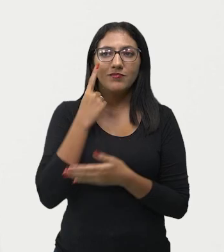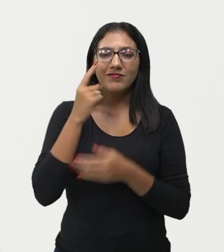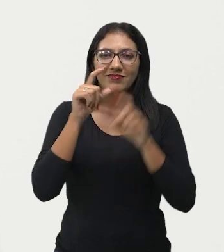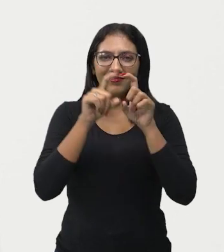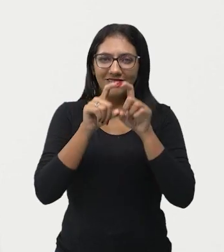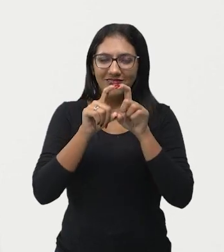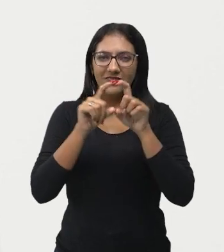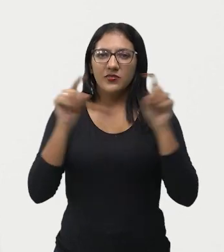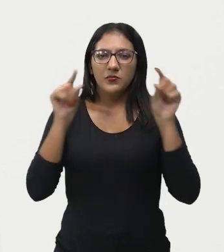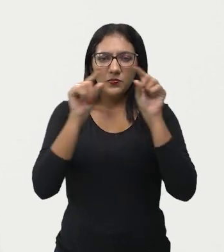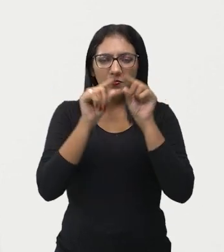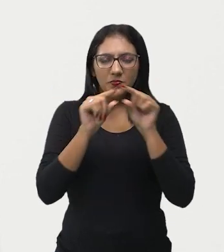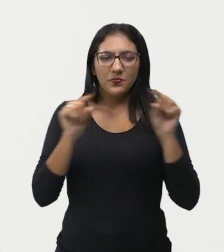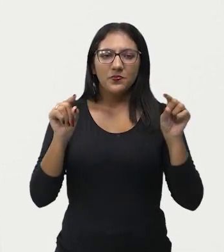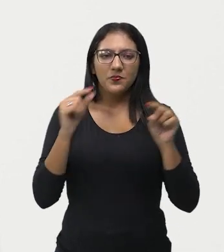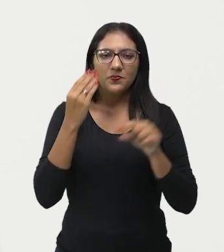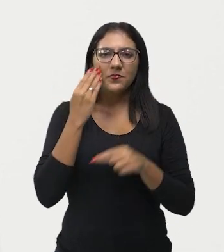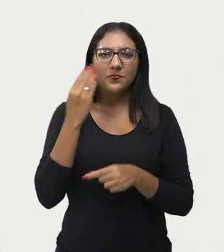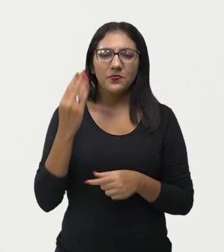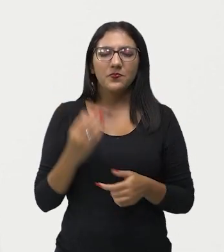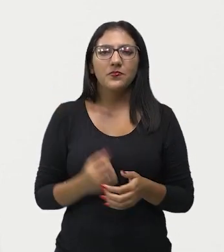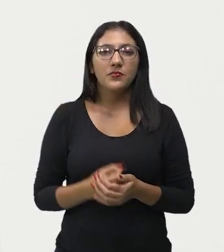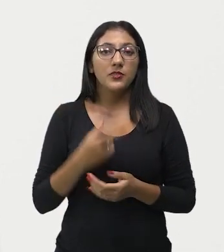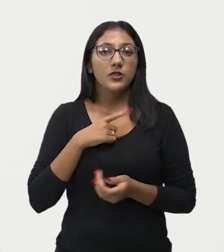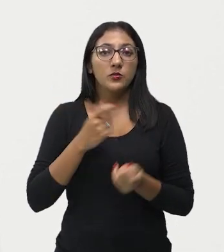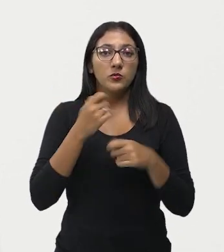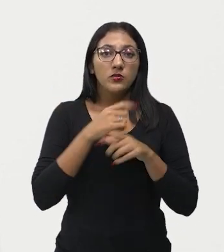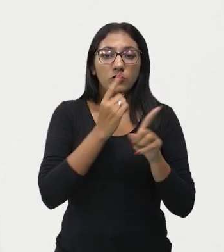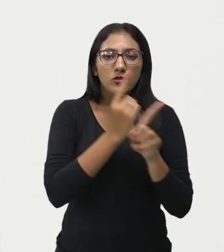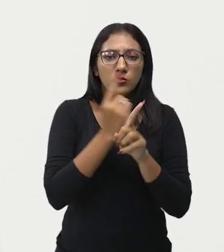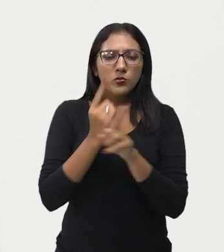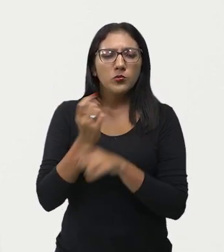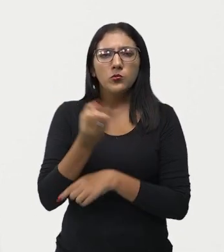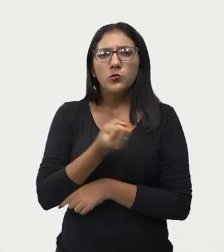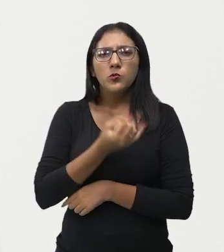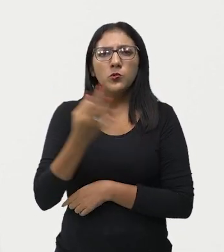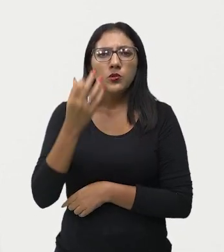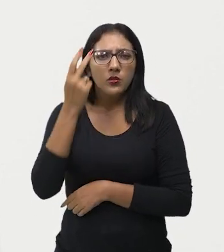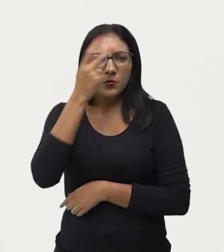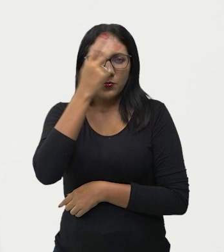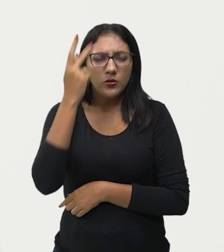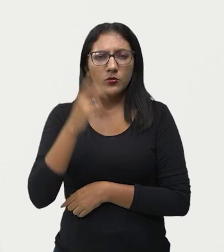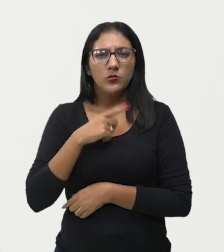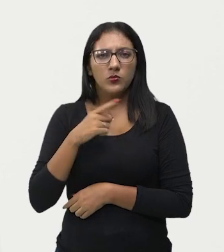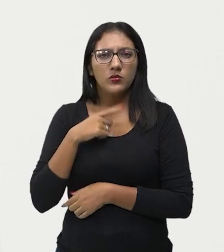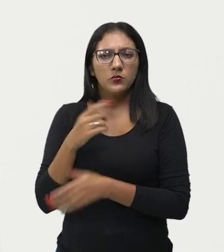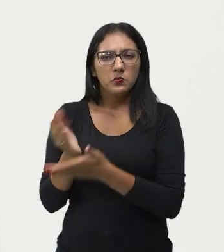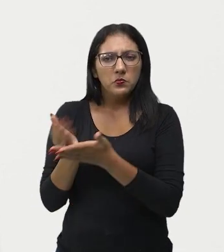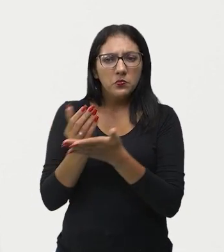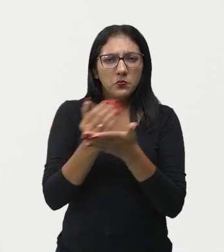ó, dados brutos, e a gente vai identificar quantas pessoas que participaram